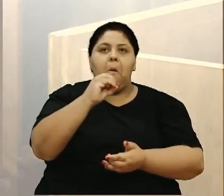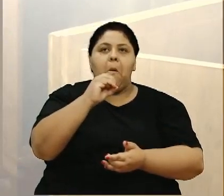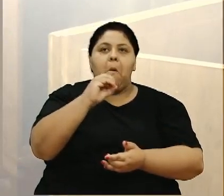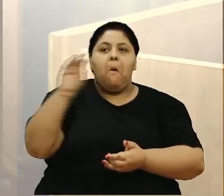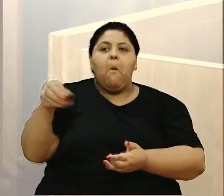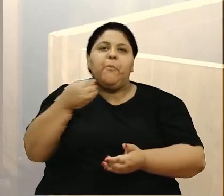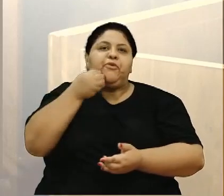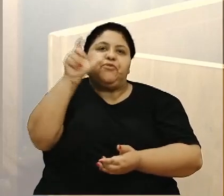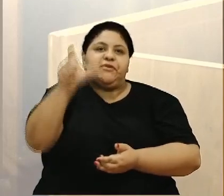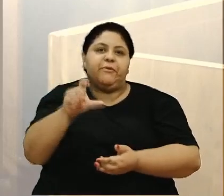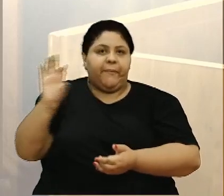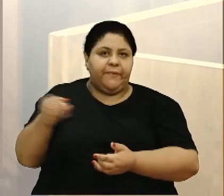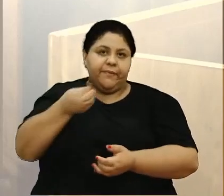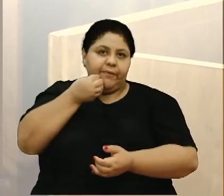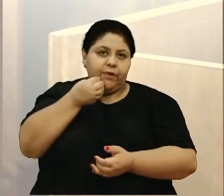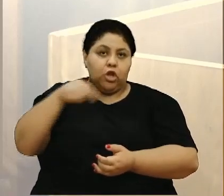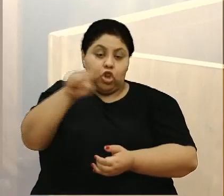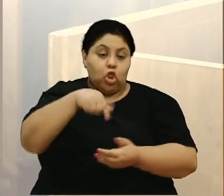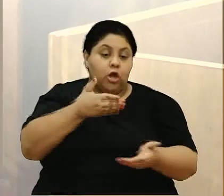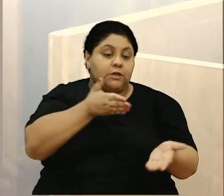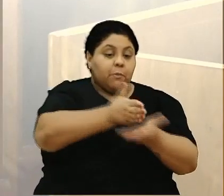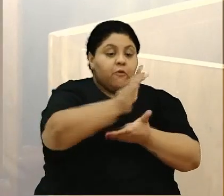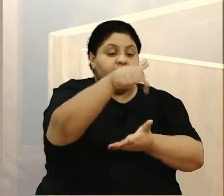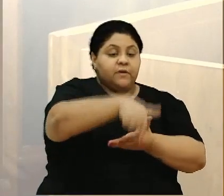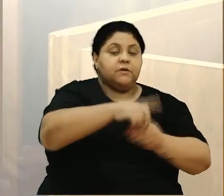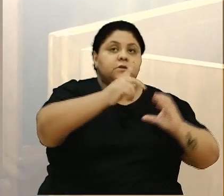Nós aprovamos aqui na Câmara um valor